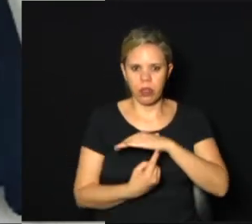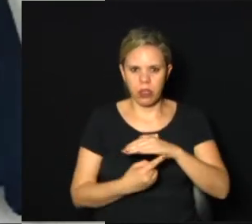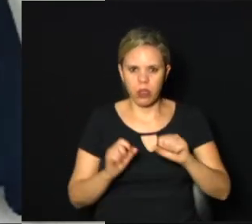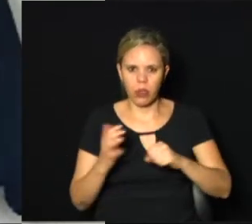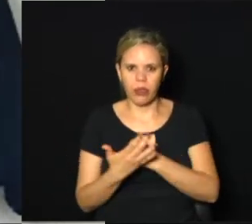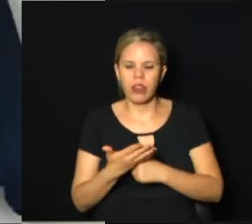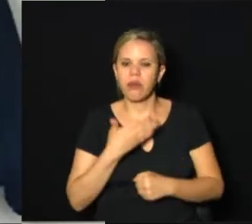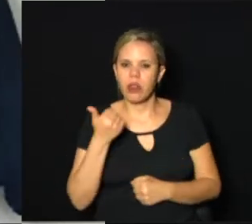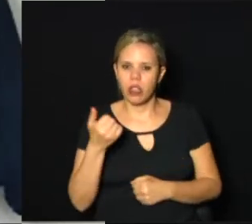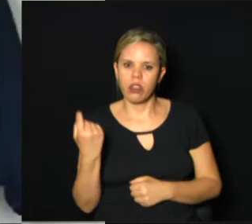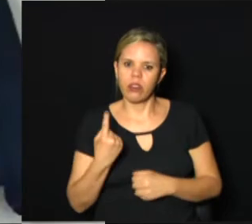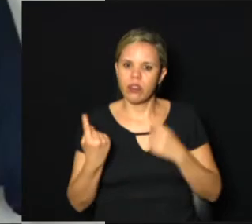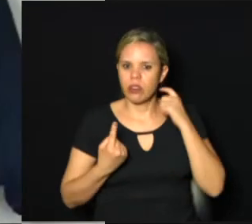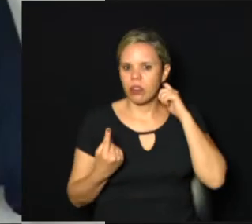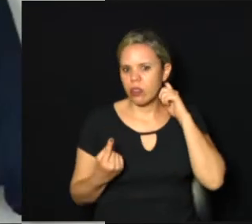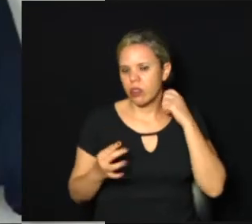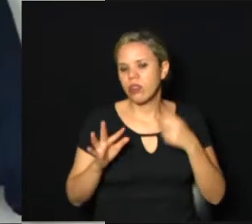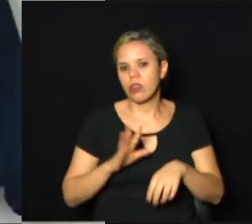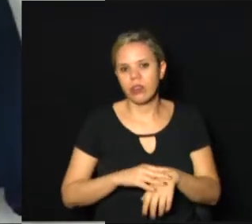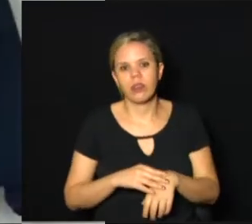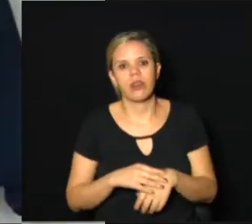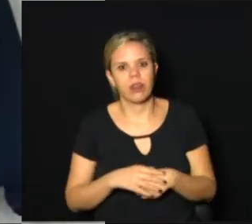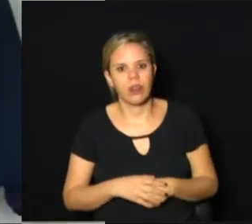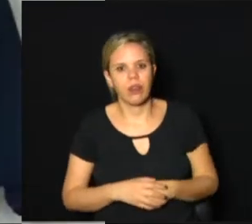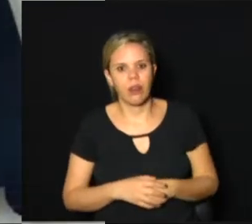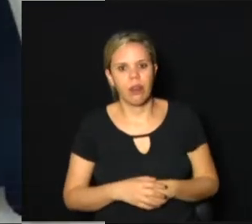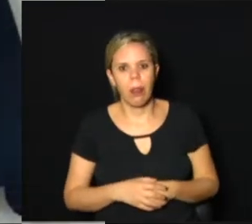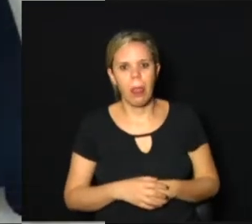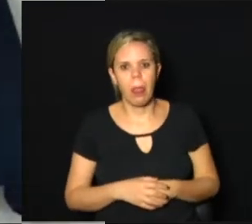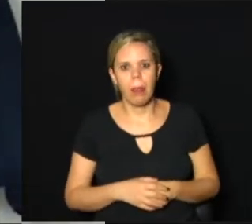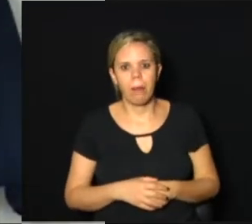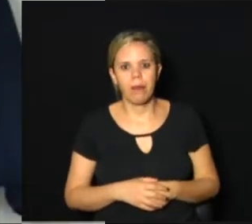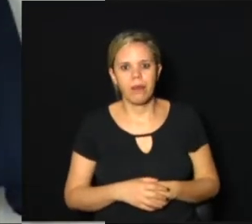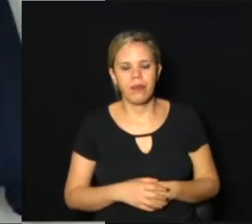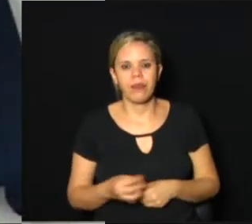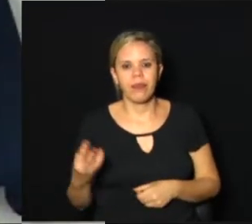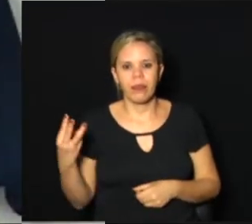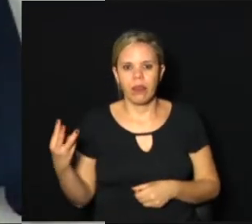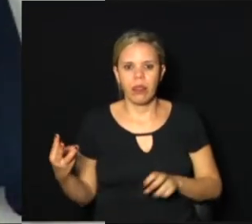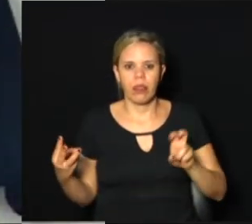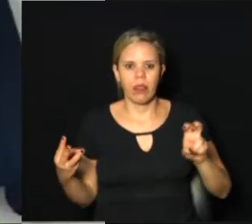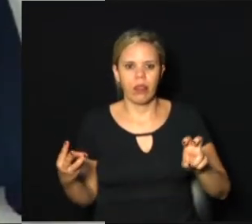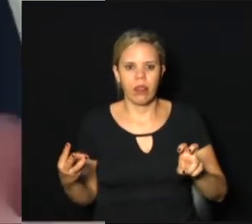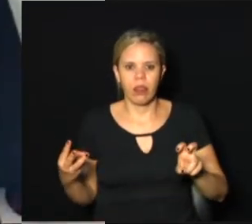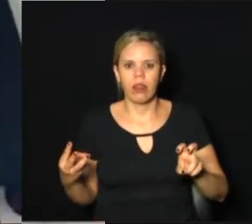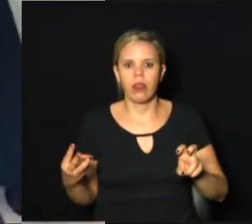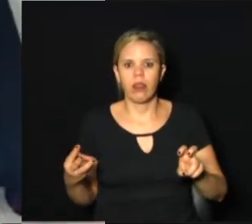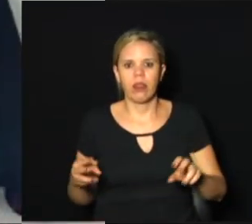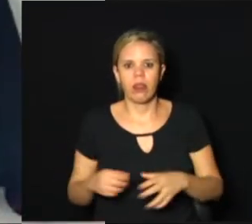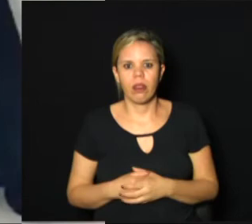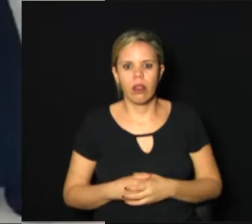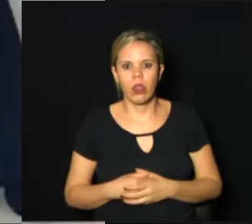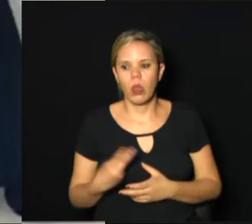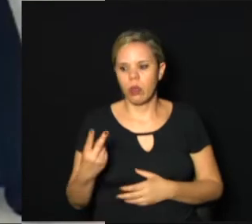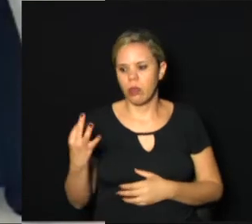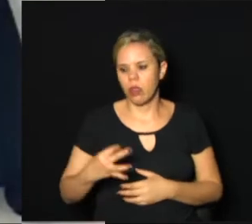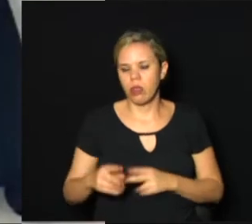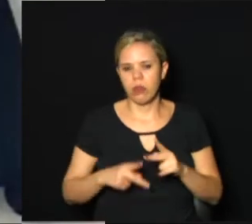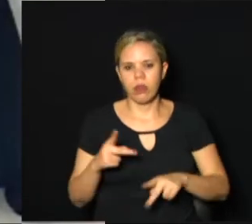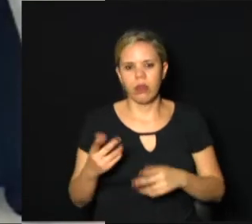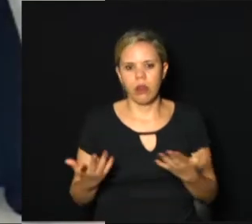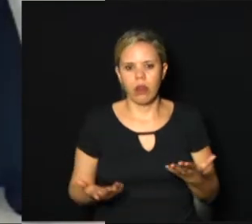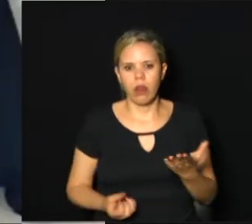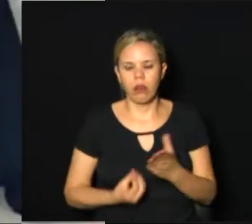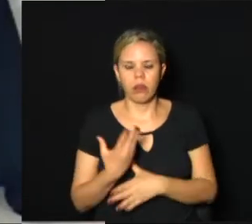sozinho. A doença vai levar, né, ali 3, 5, mas geralmente não mais do que 2% das pessoas a